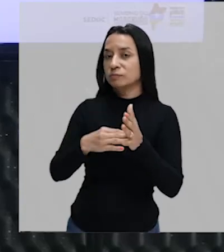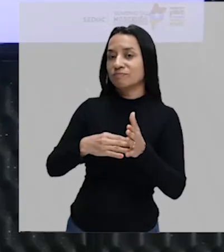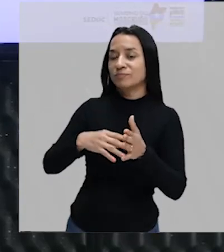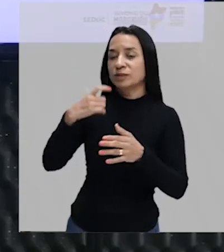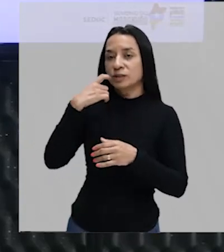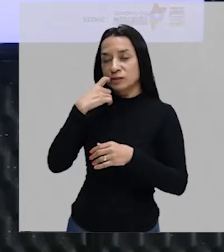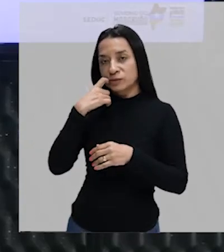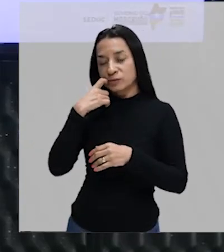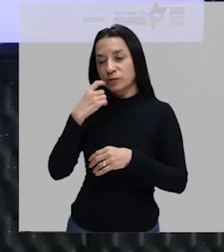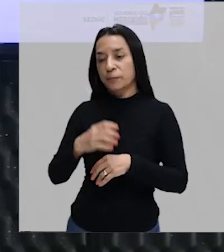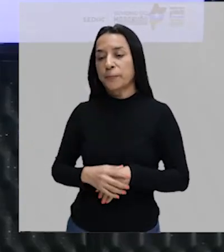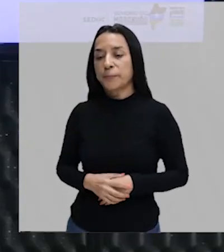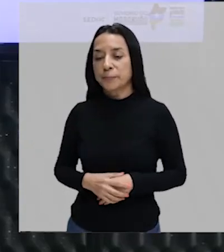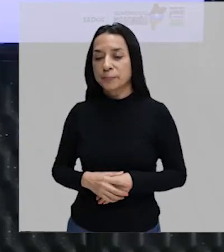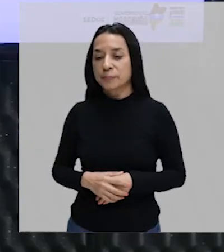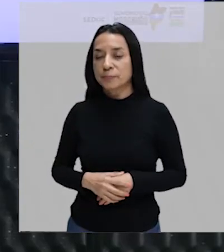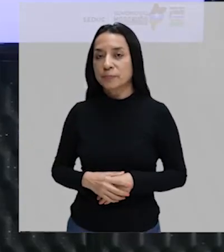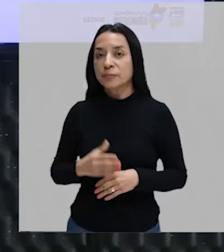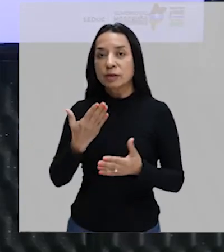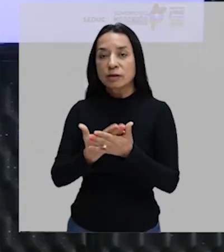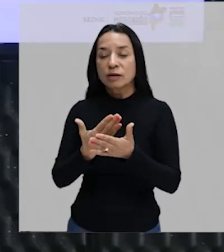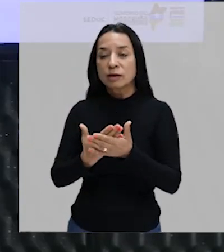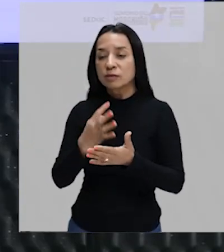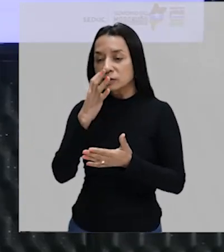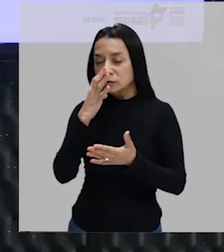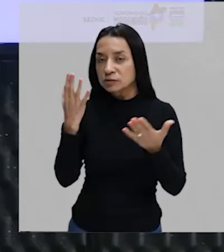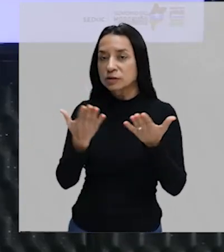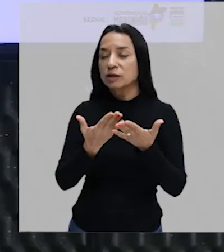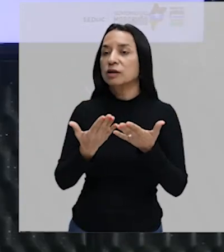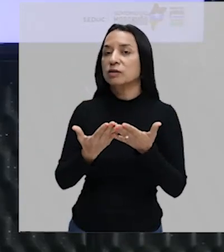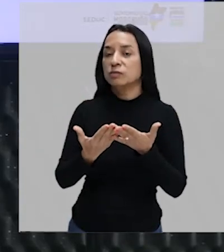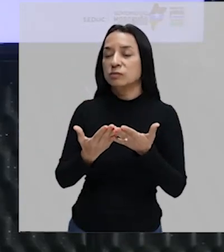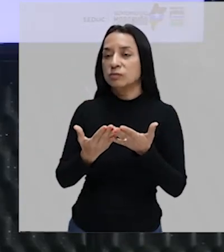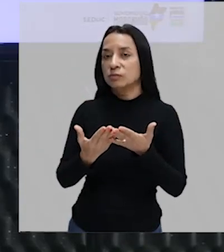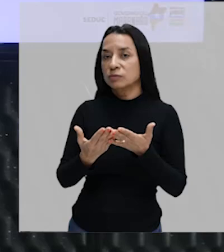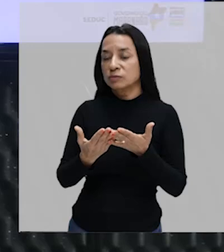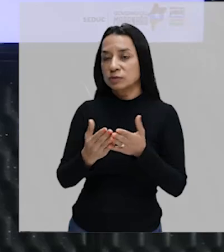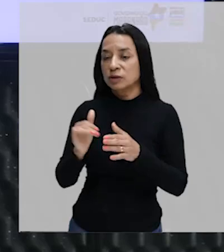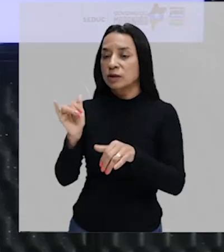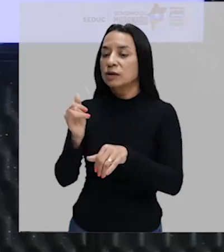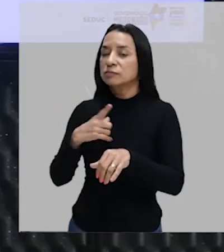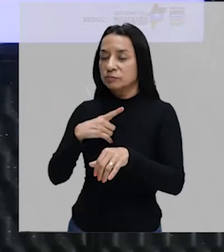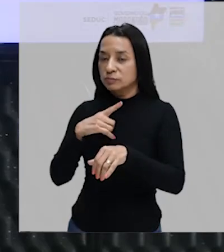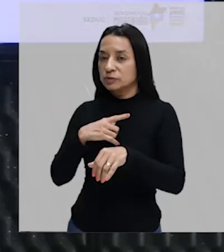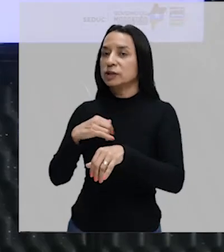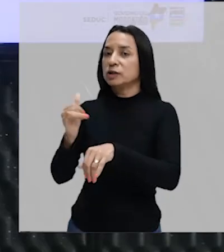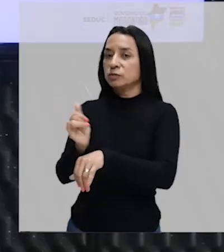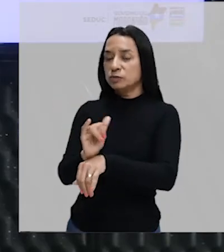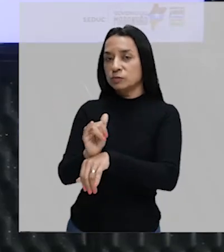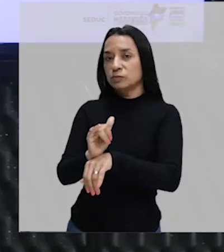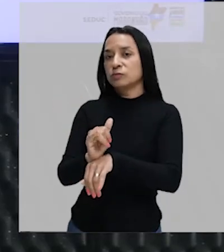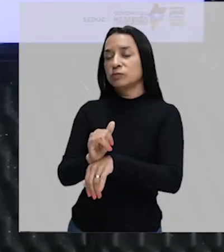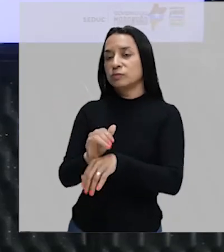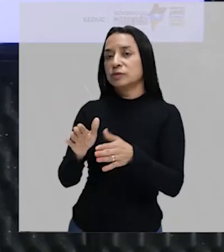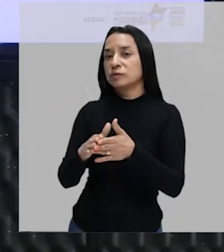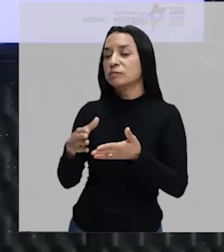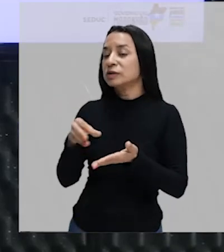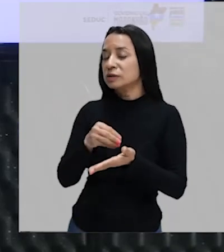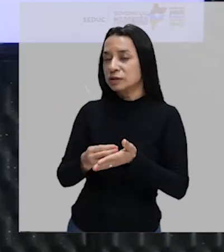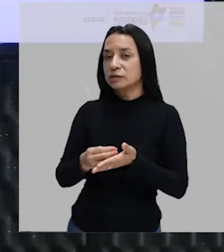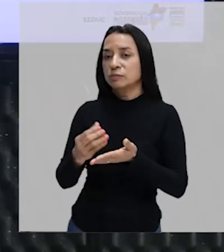1290 MHz. E esta aula que vocês vão assistir agora tá passando no YouTube e vai ficar salvo lá para você voltar e